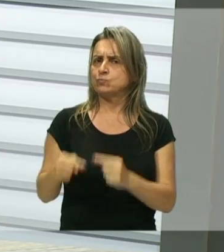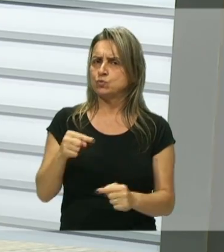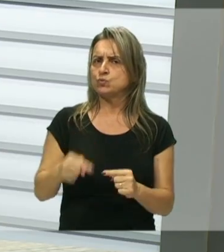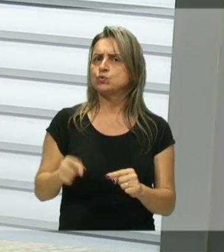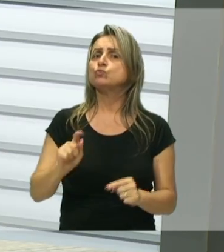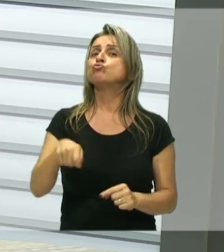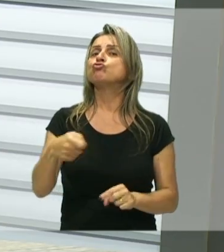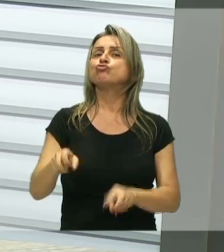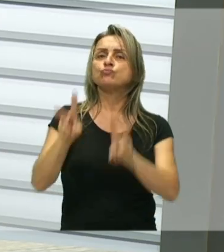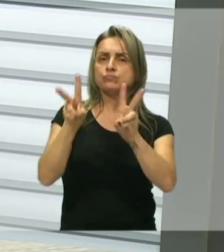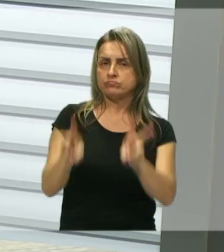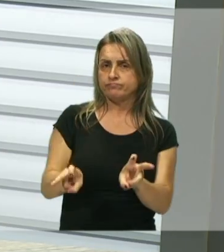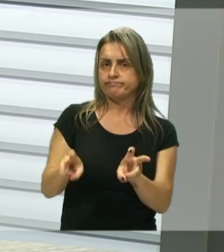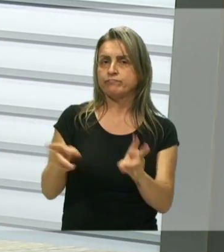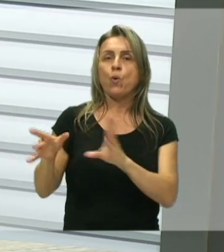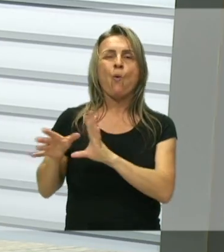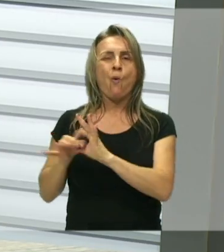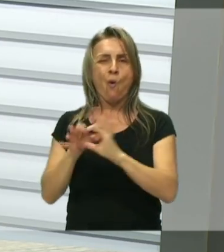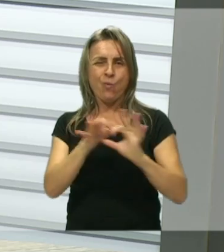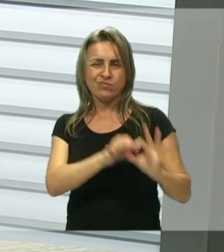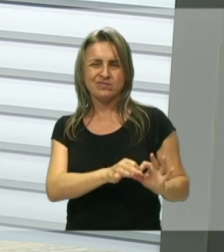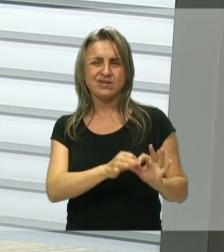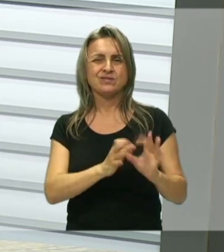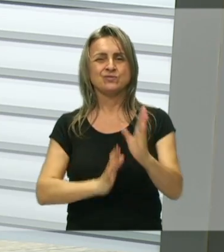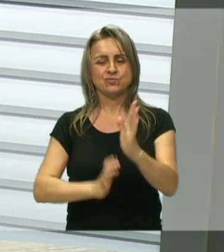No contexto da terceirização,